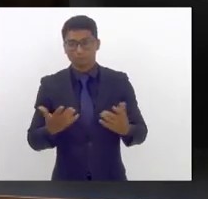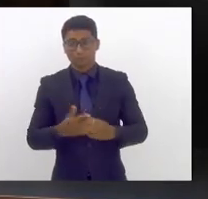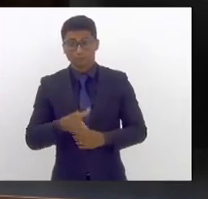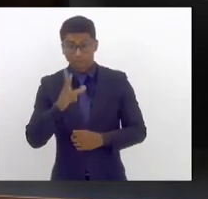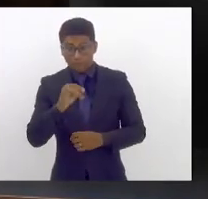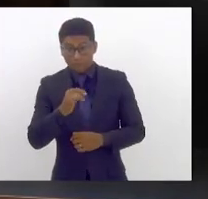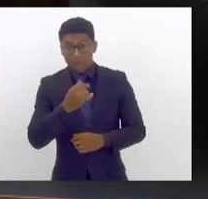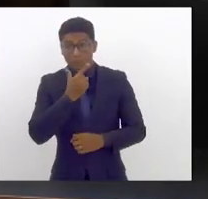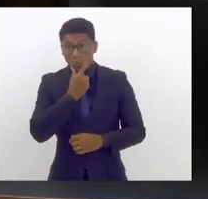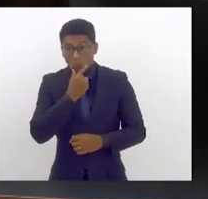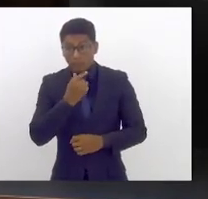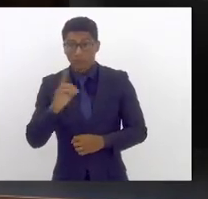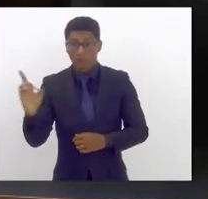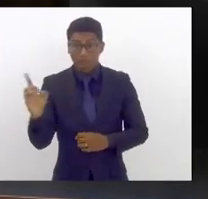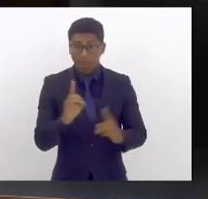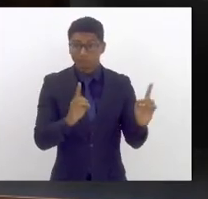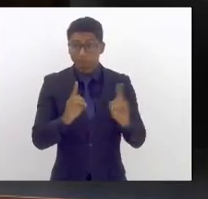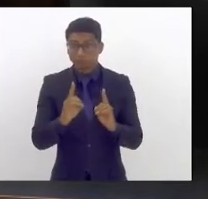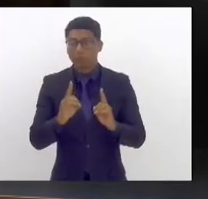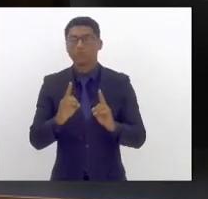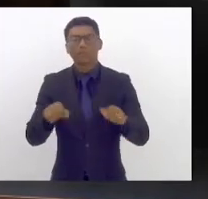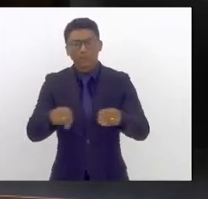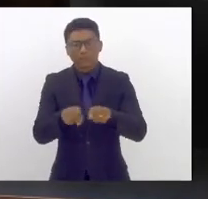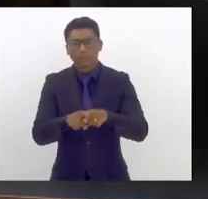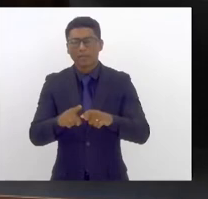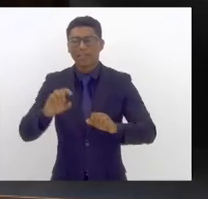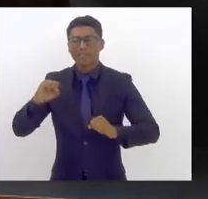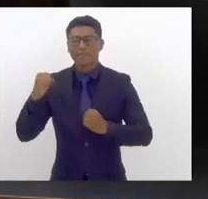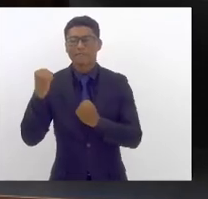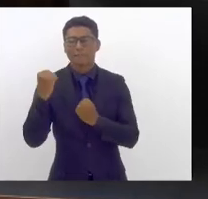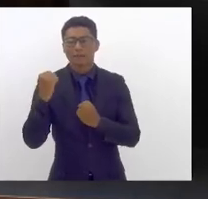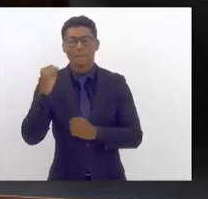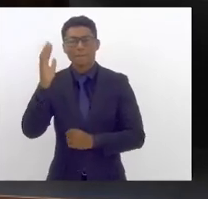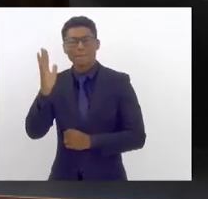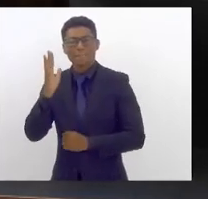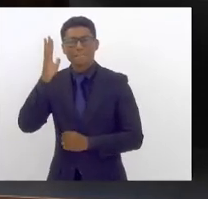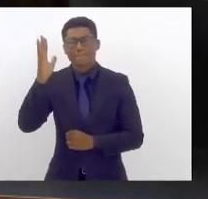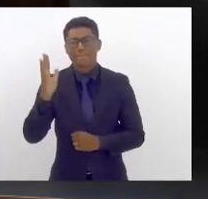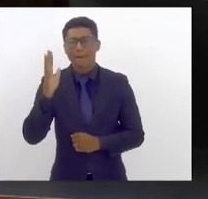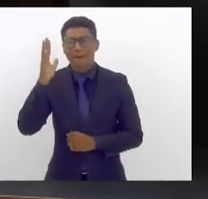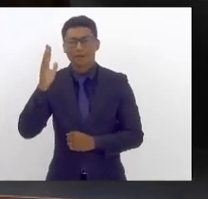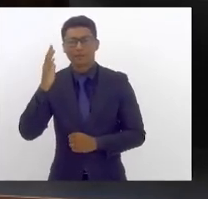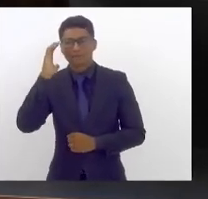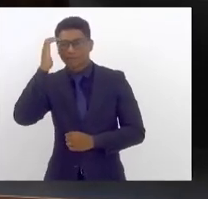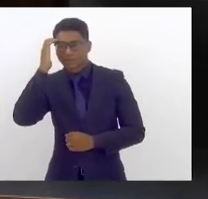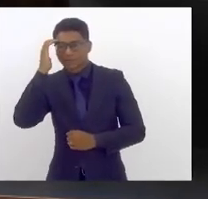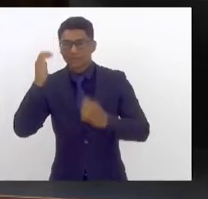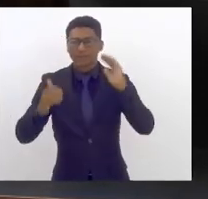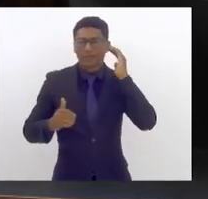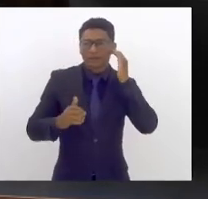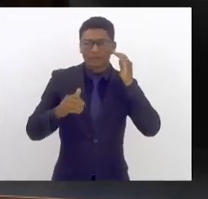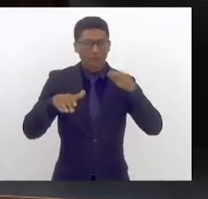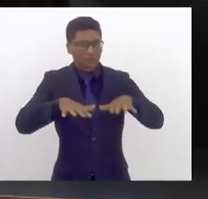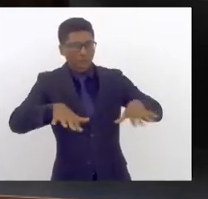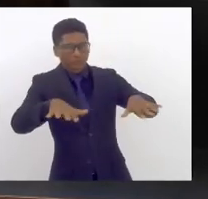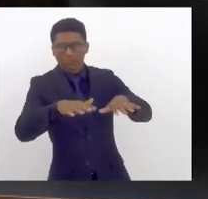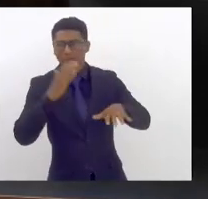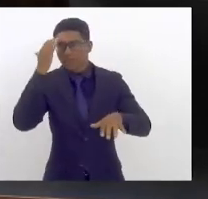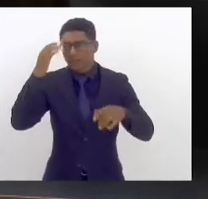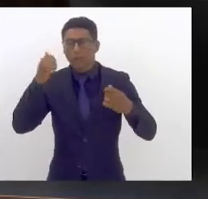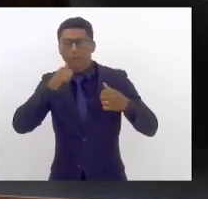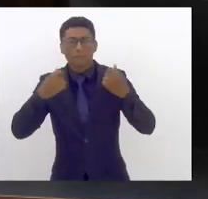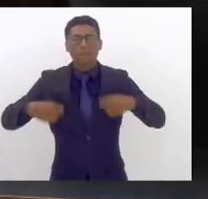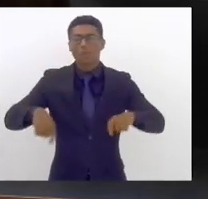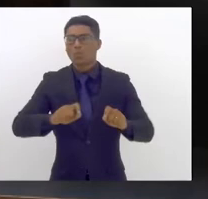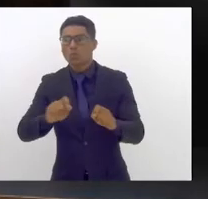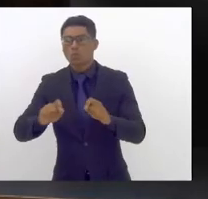homens ali falando defendendo a gente entendendo não só reproduzindo falas mas entendendo as necessidades